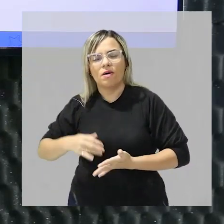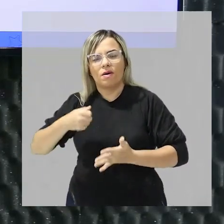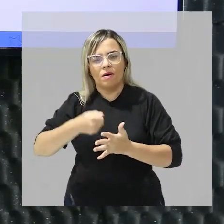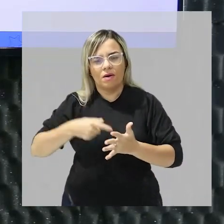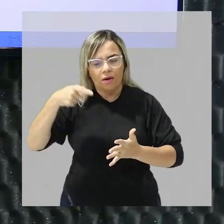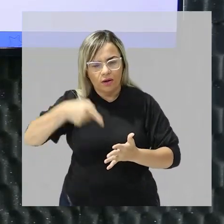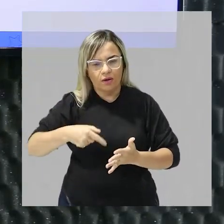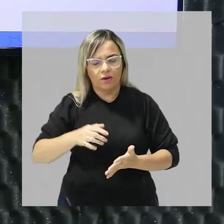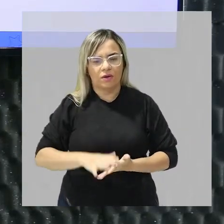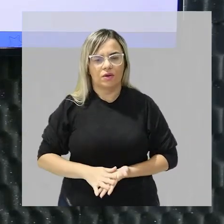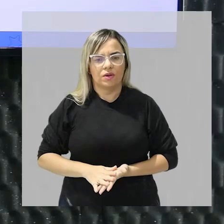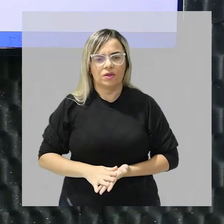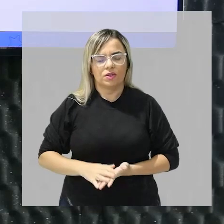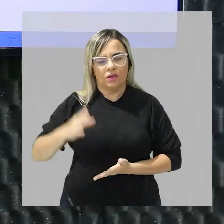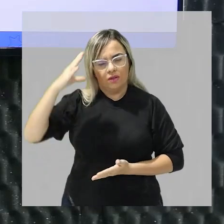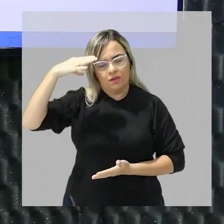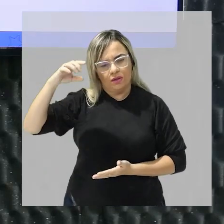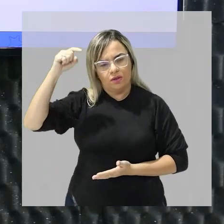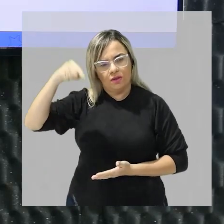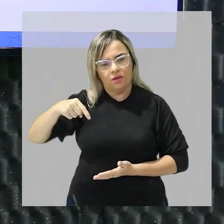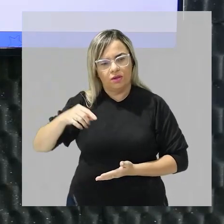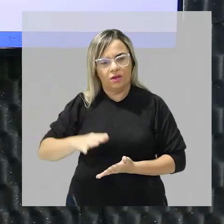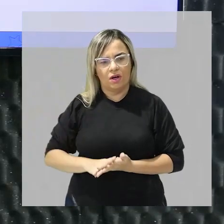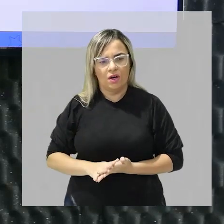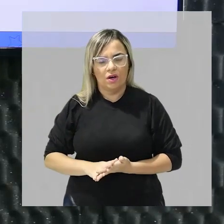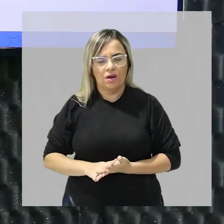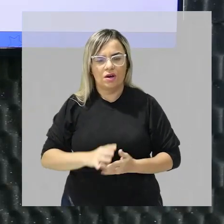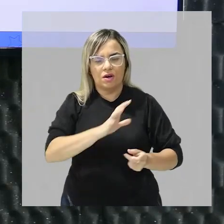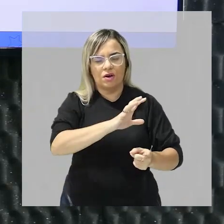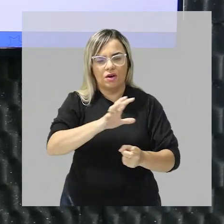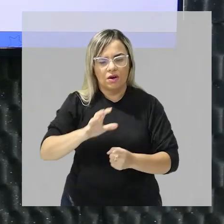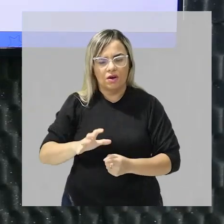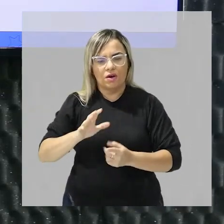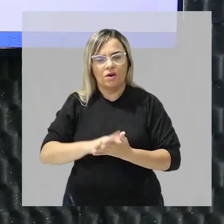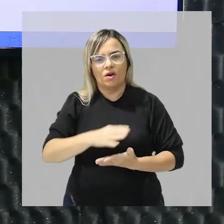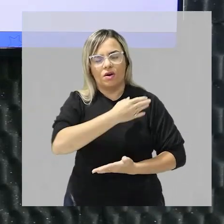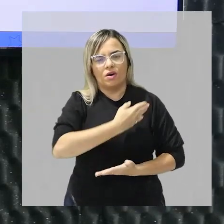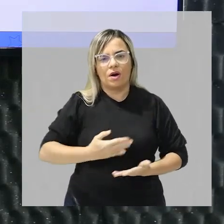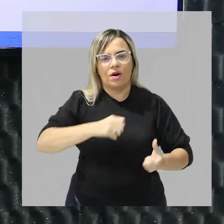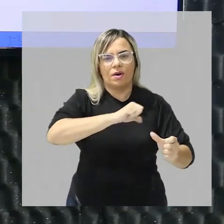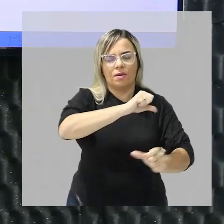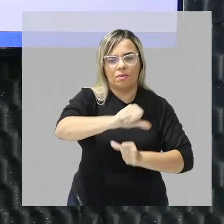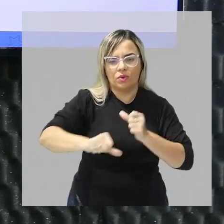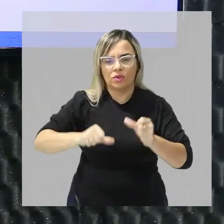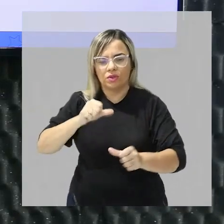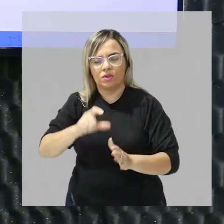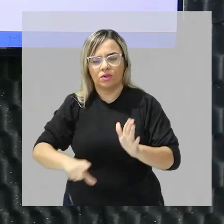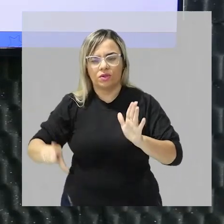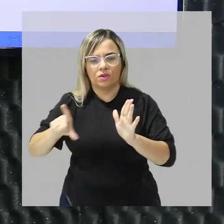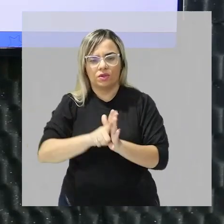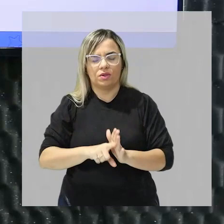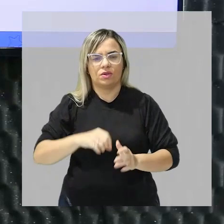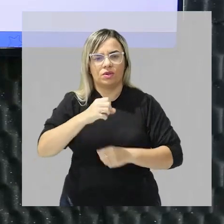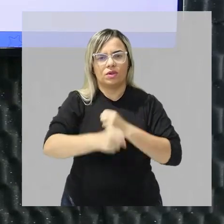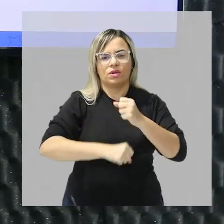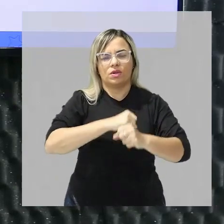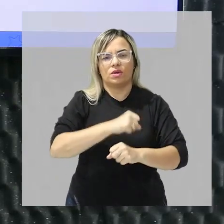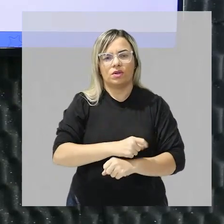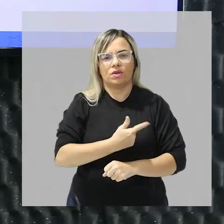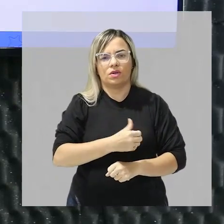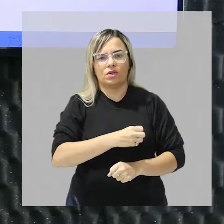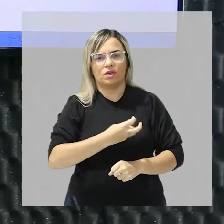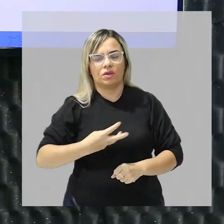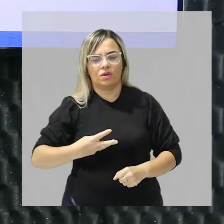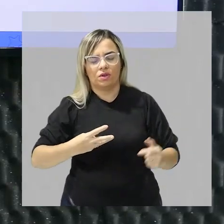afirmação, acaba pressionando o Estado, o governo, a alterar essa lei lá em 2003 e